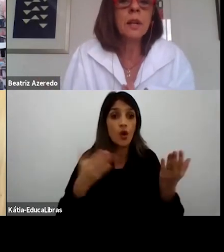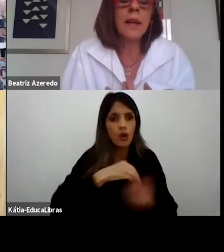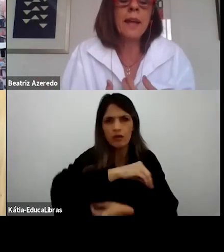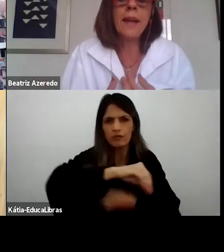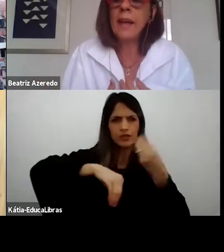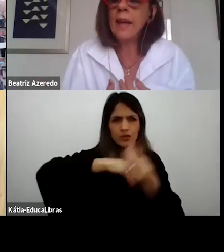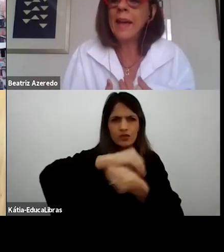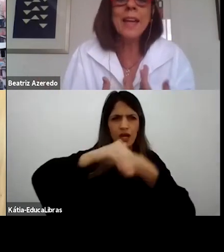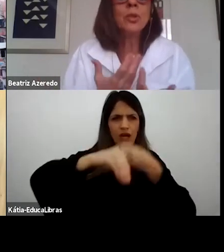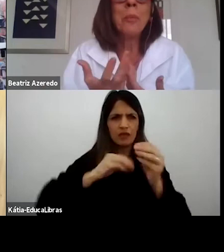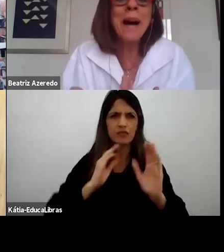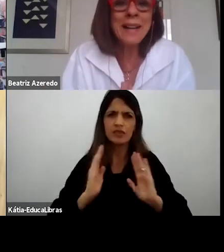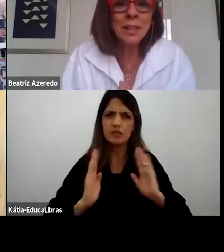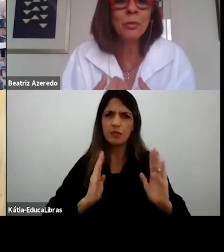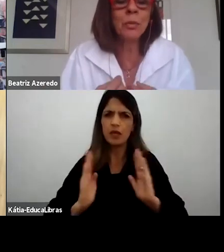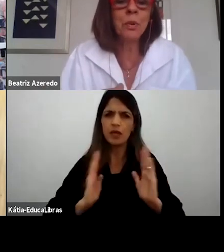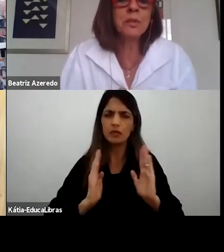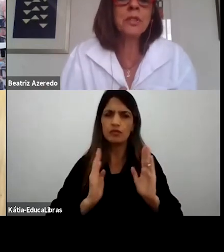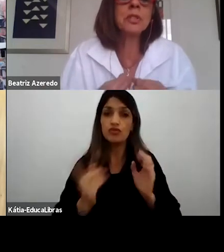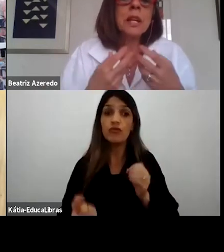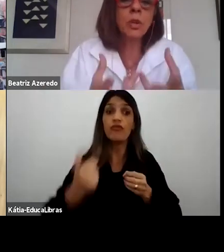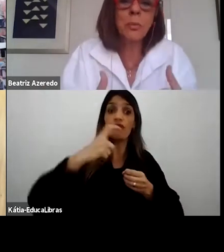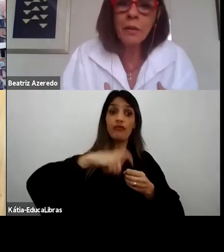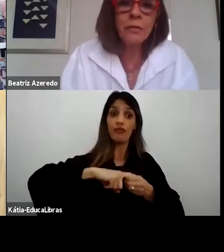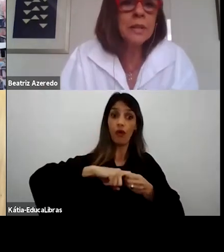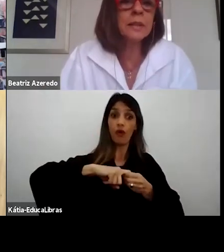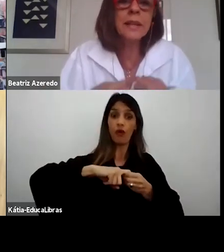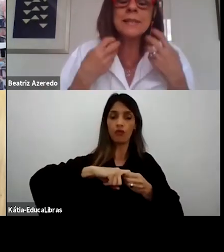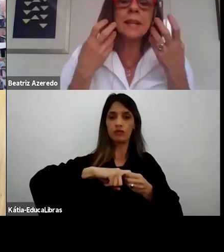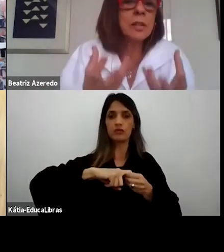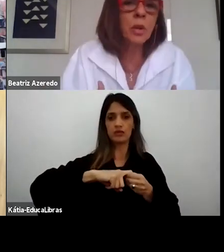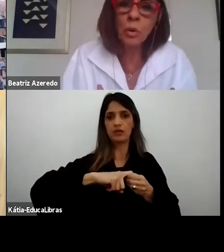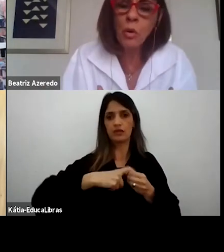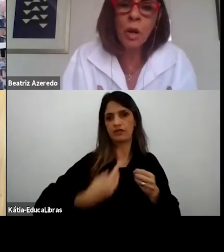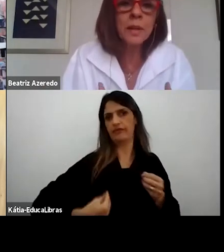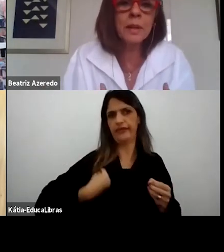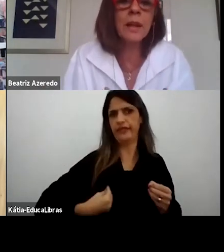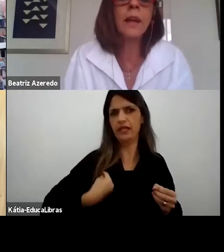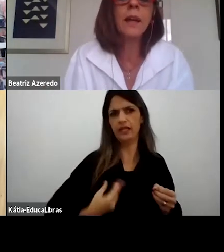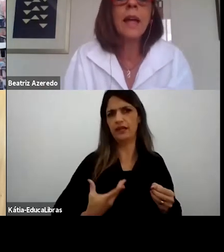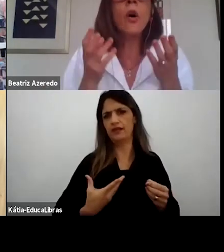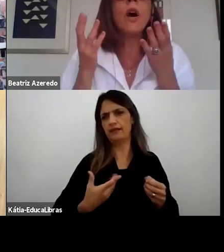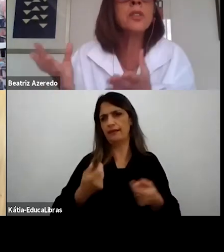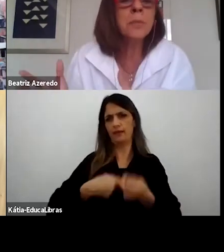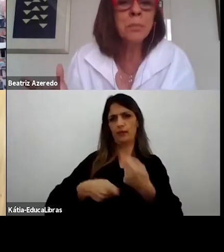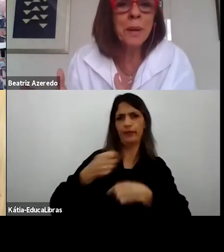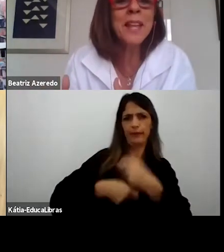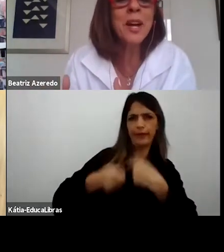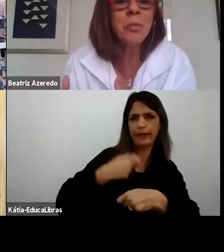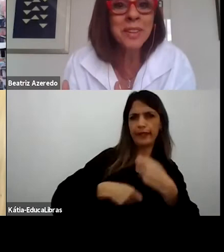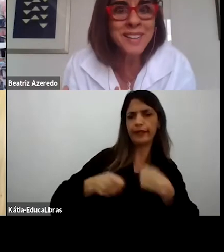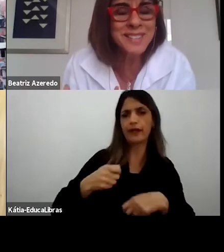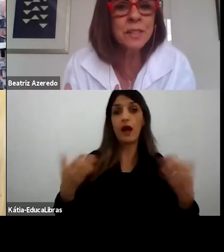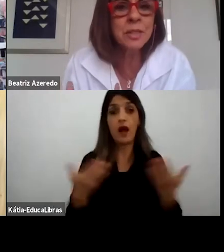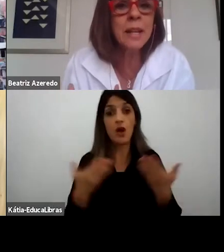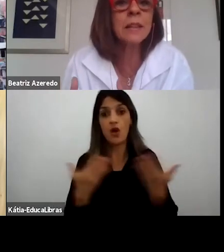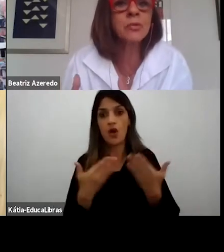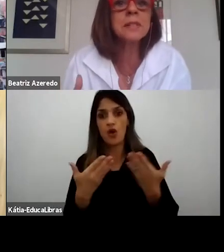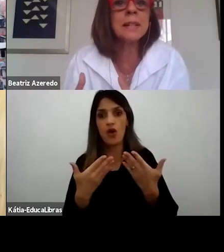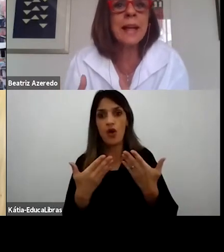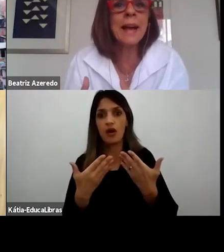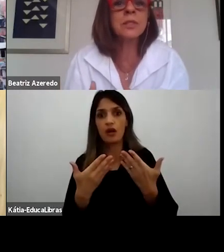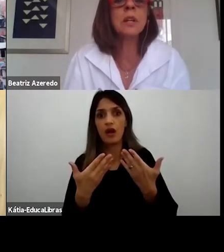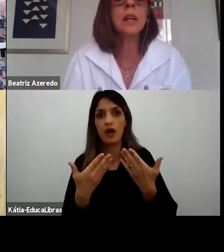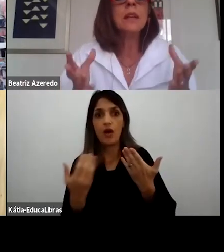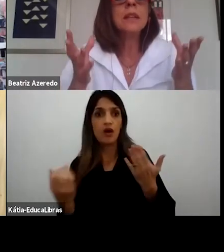de retomada, do ponto de vista de retomar a vida, da inserção econômica, né? É hora de empreender mudanças, né,